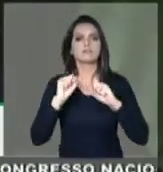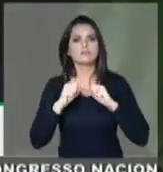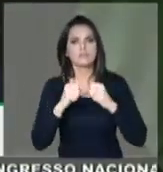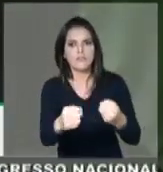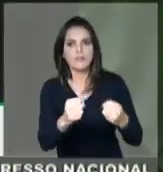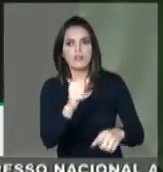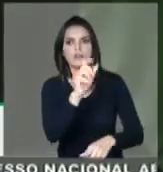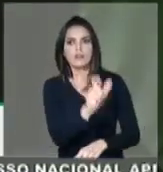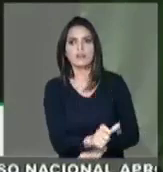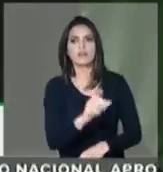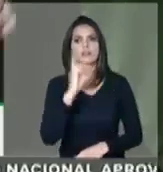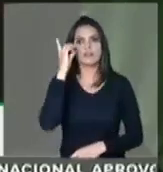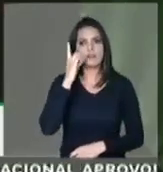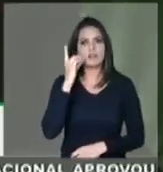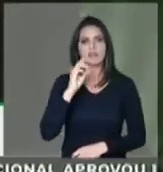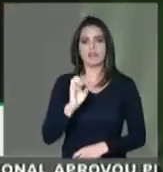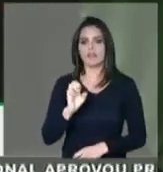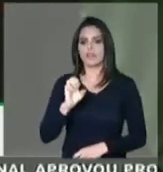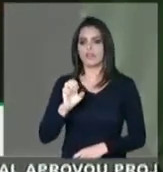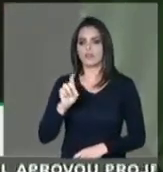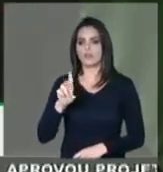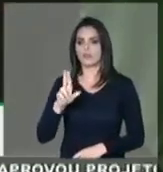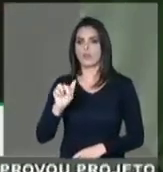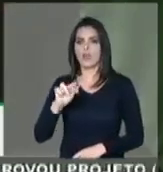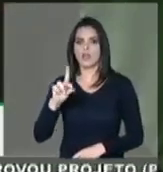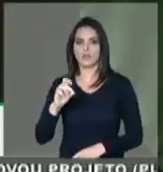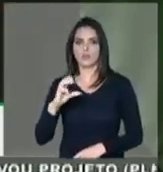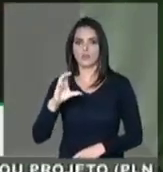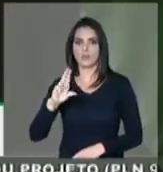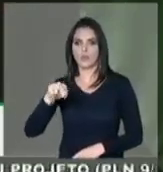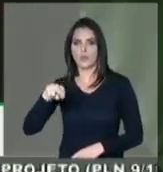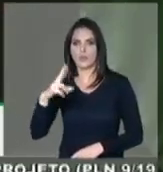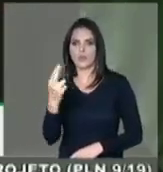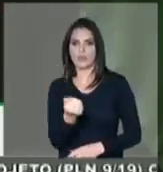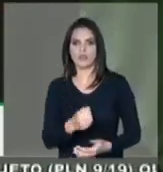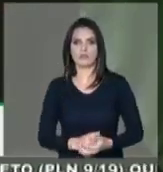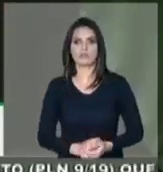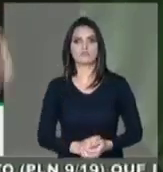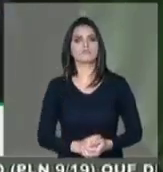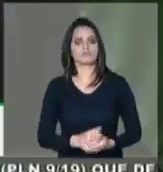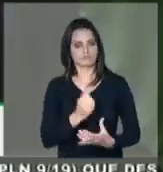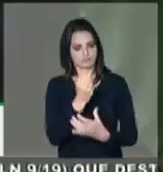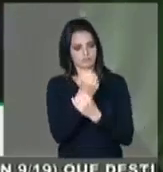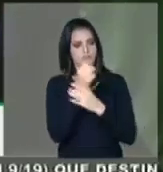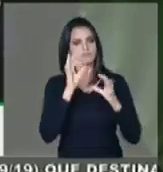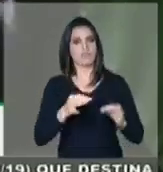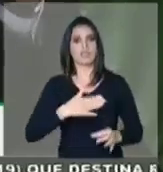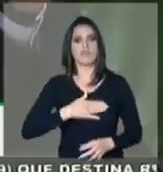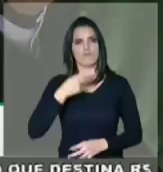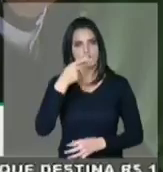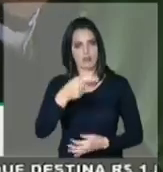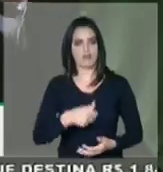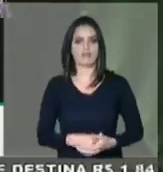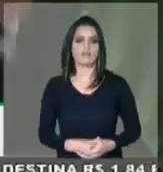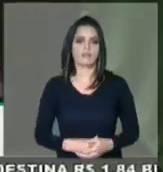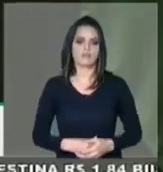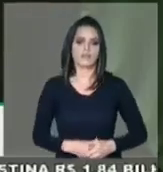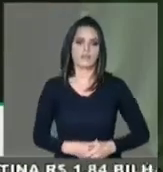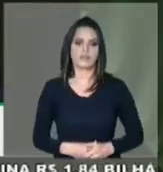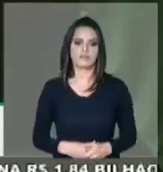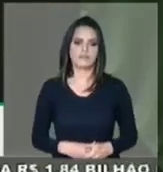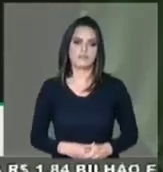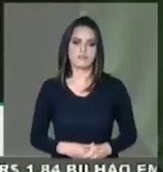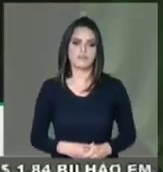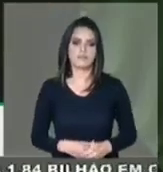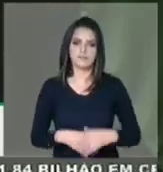defendendo o deputado Eduardo Cunha. Mas, presidente, garanta a palavra do orador na tribuna. Para concluir, portanto, muito